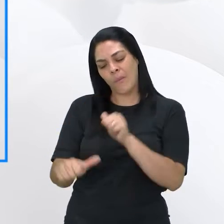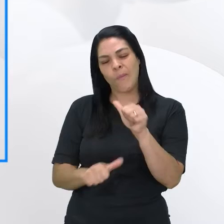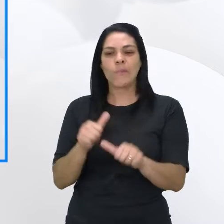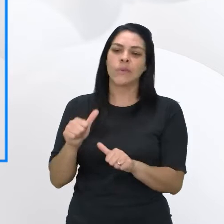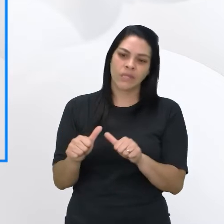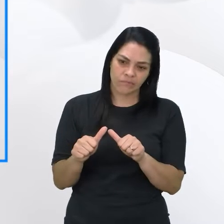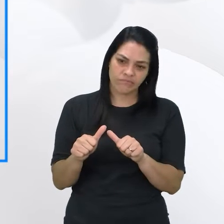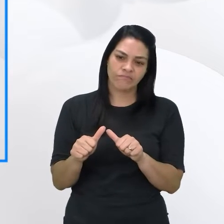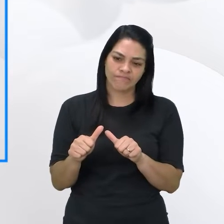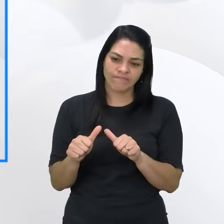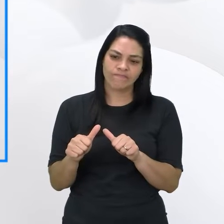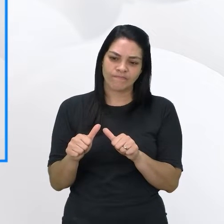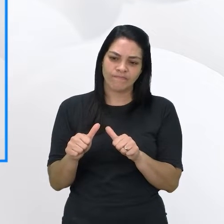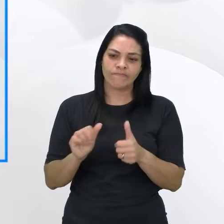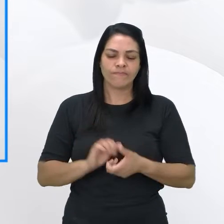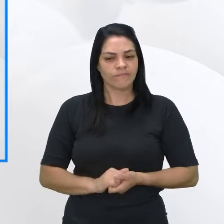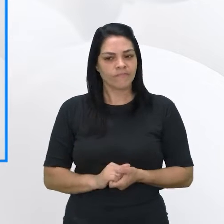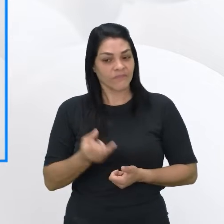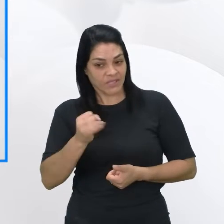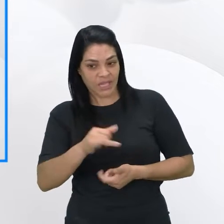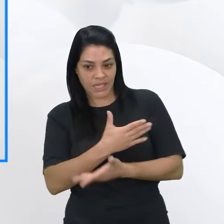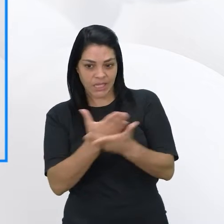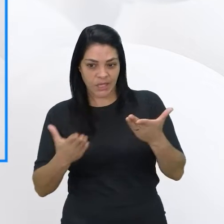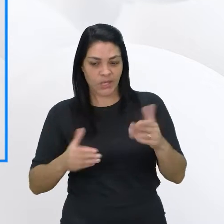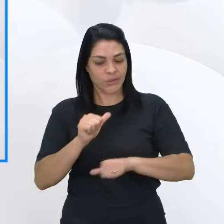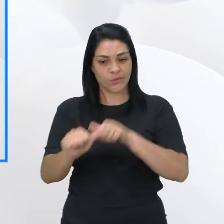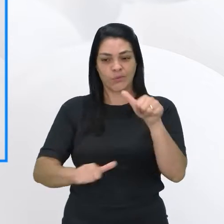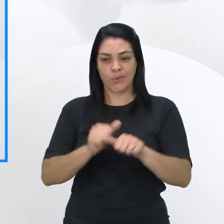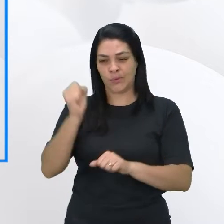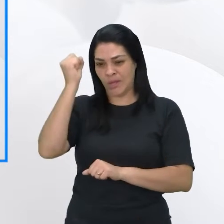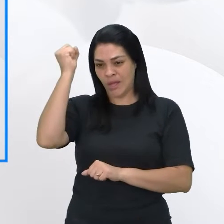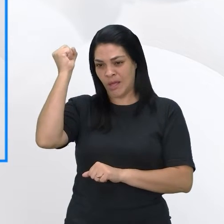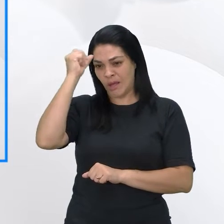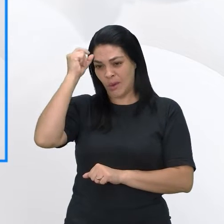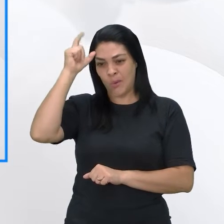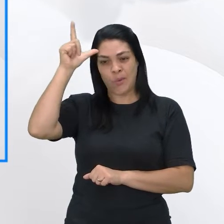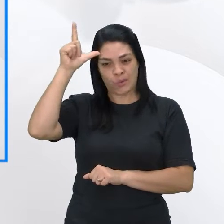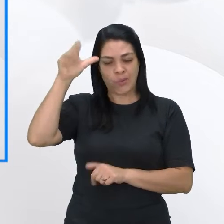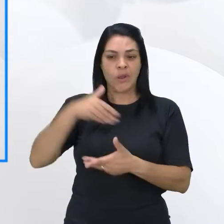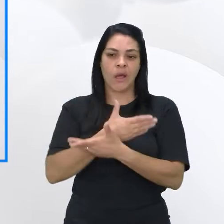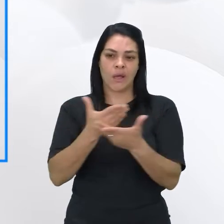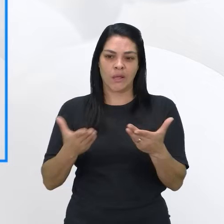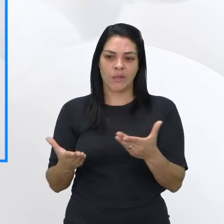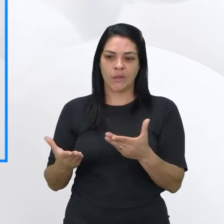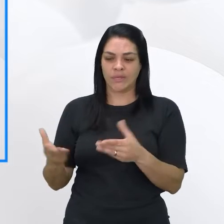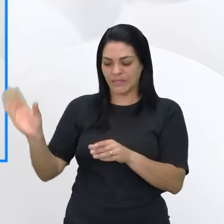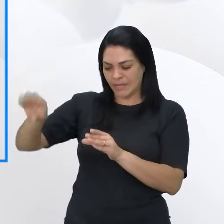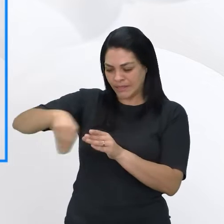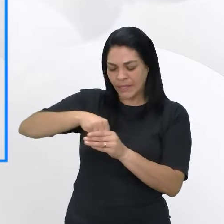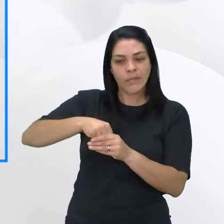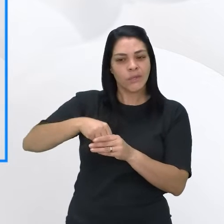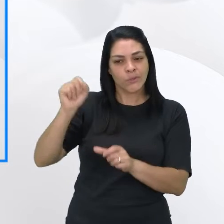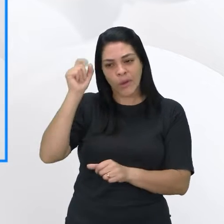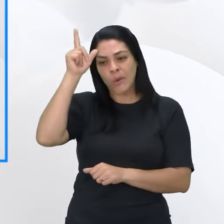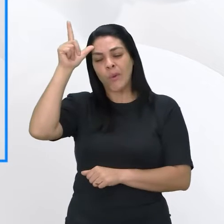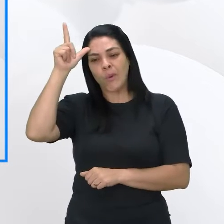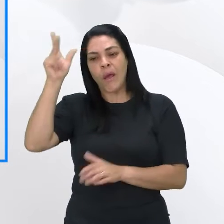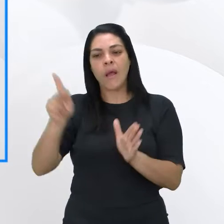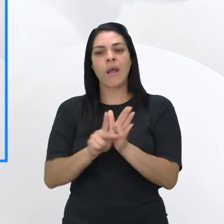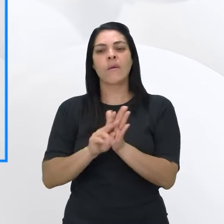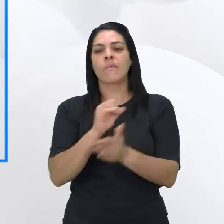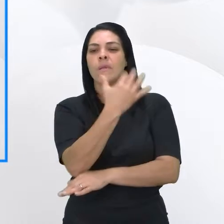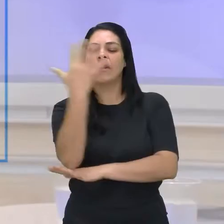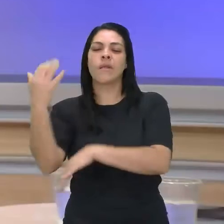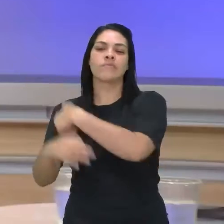transformando se a gente muda a cultura, né? A gente está aí imerso numa cultura em que a natureza ela